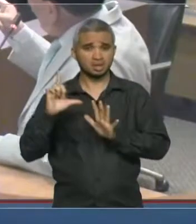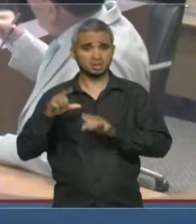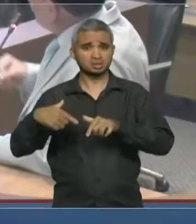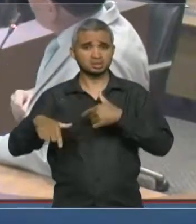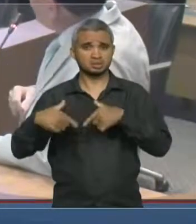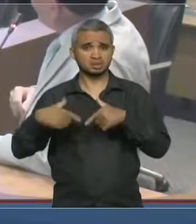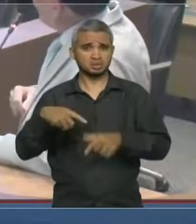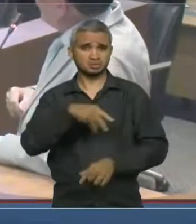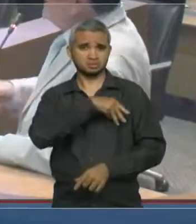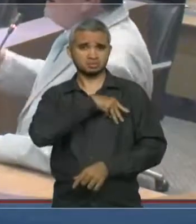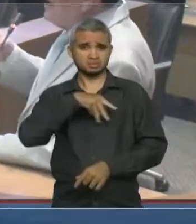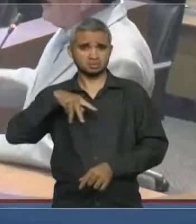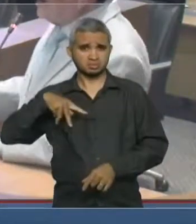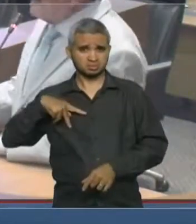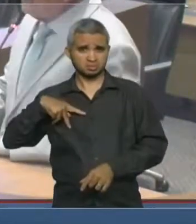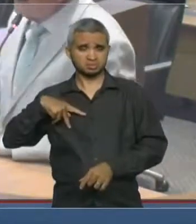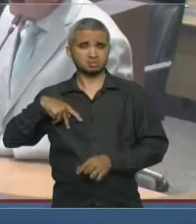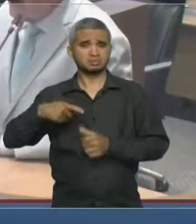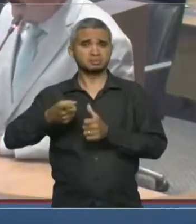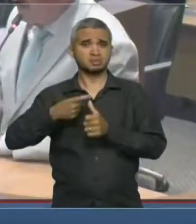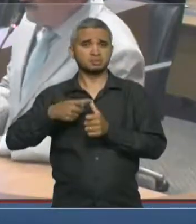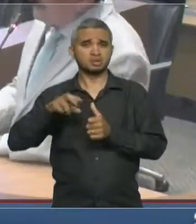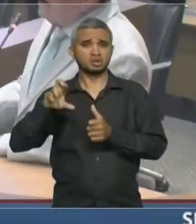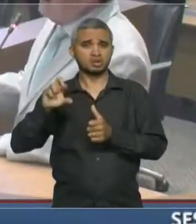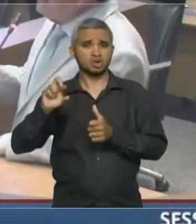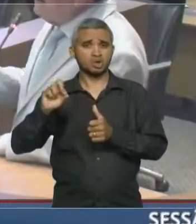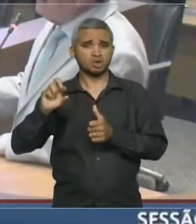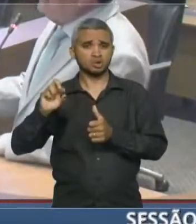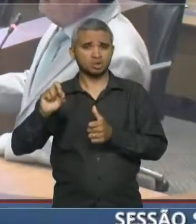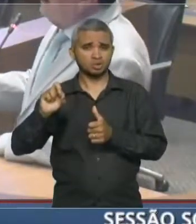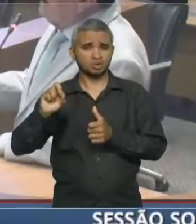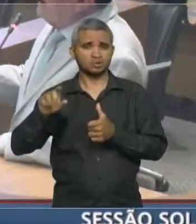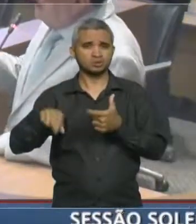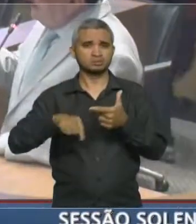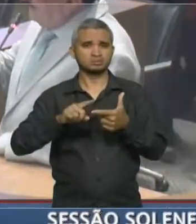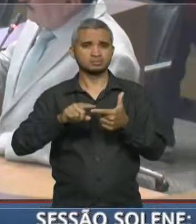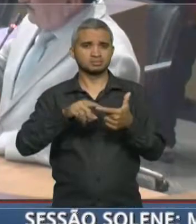CODO, depois para o Ministério Público e,